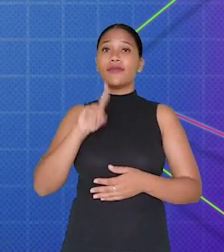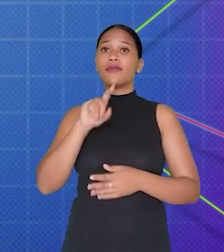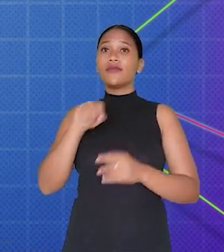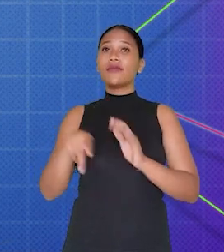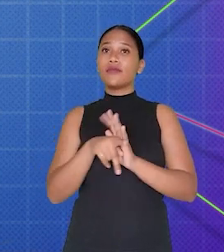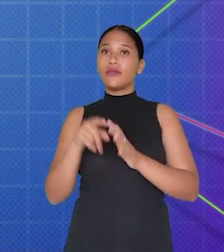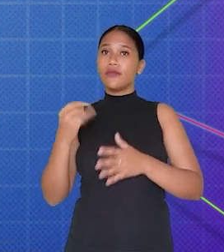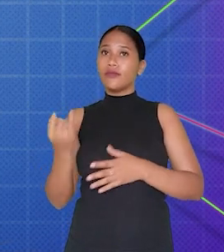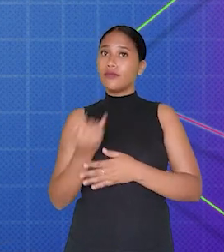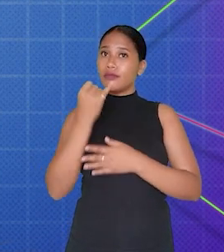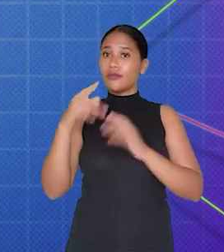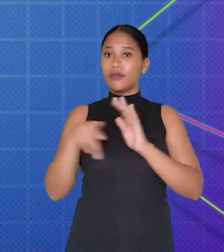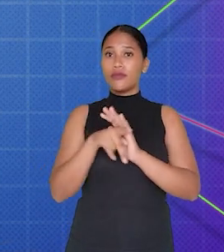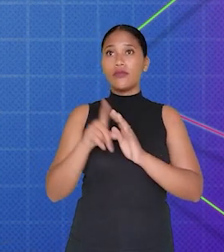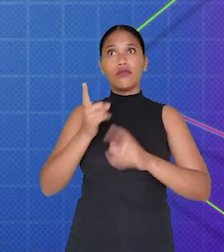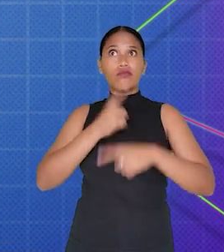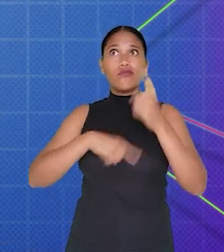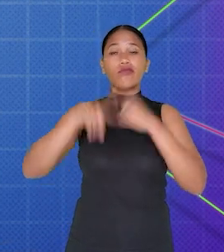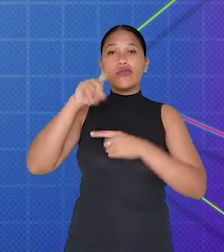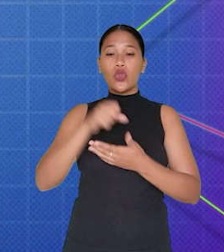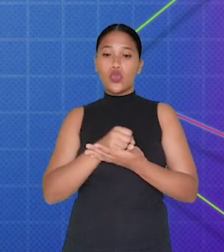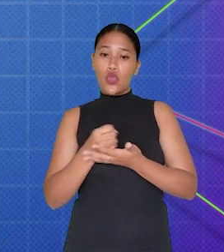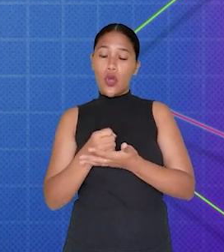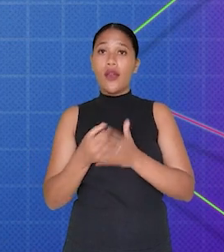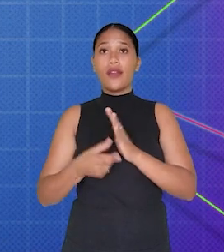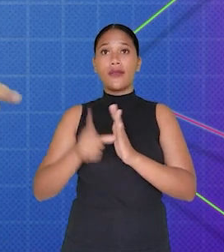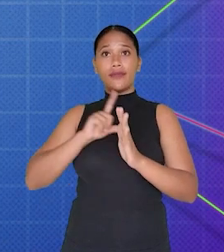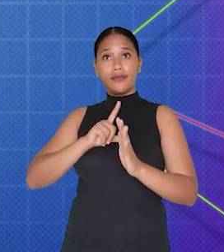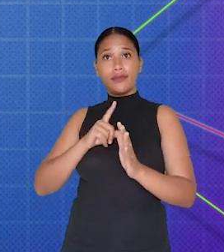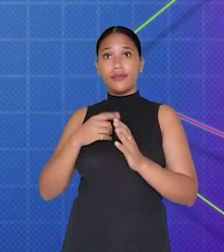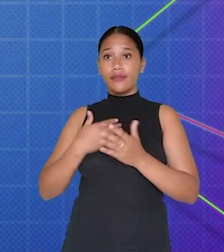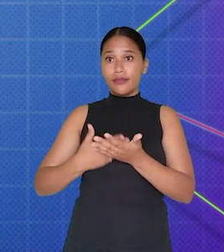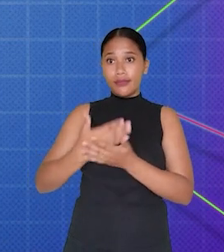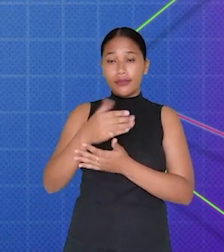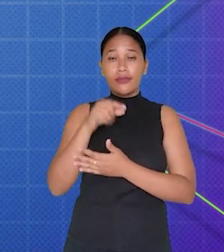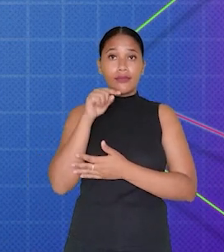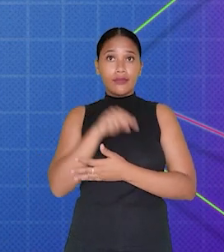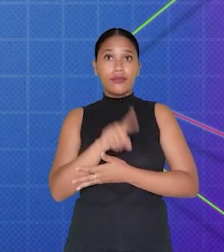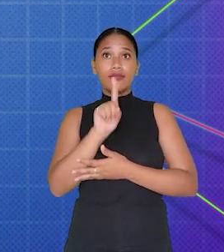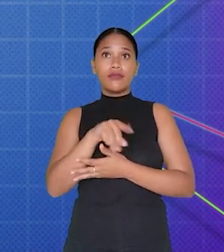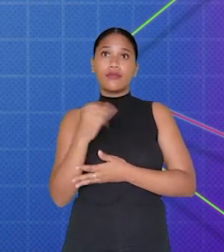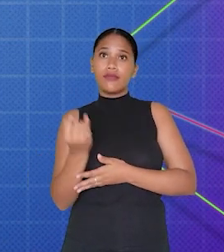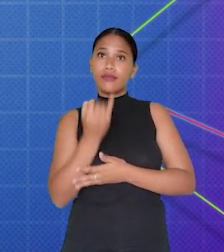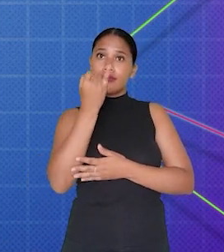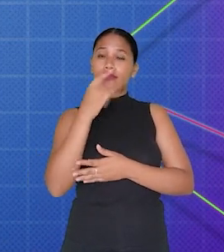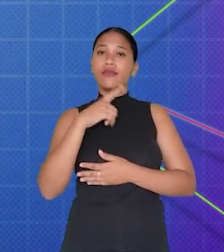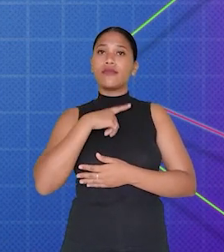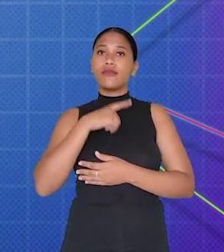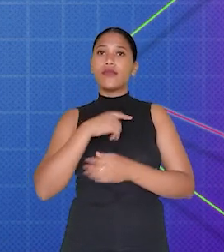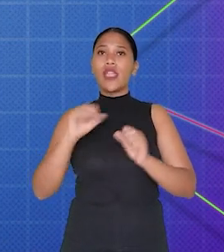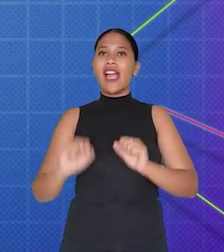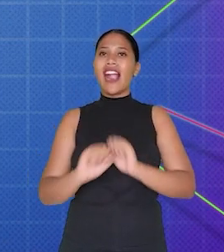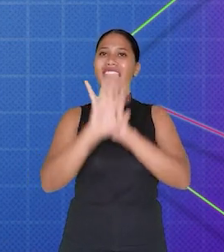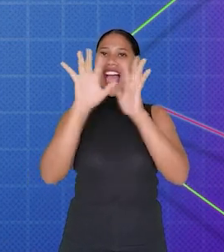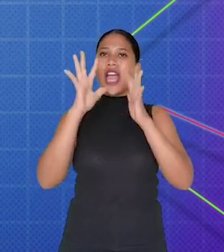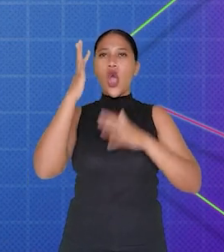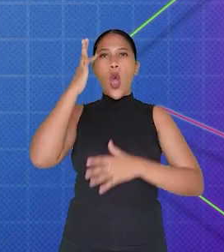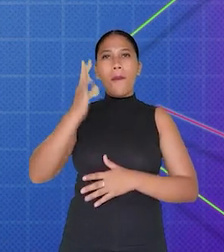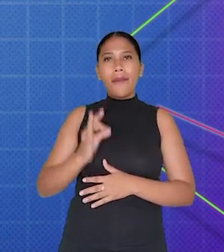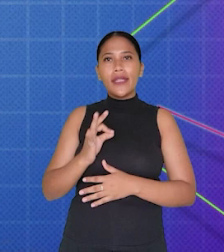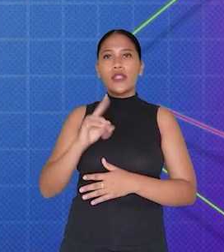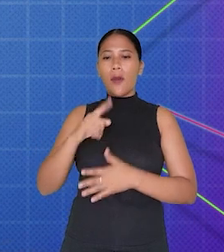do público-alvo é um aspecto crucial para o sucesso de um jogo. Antes de iniciar o desenvolvimento de um jogo, é essencial ter uma